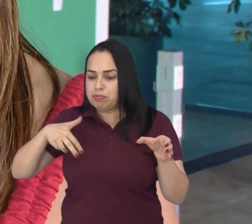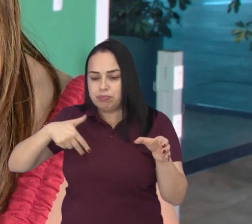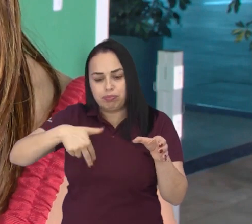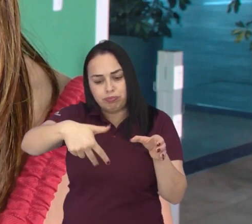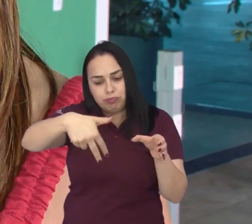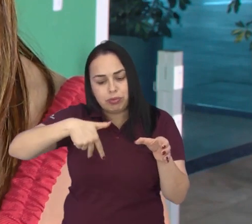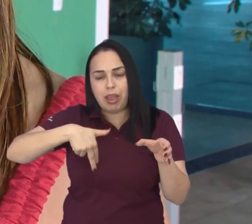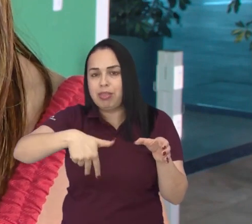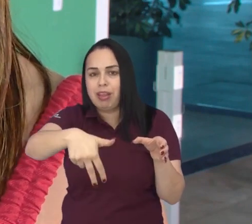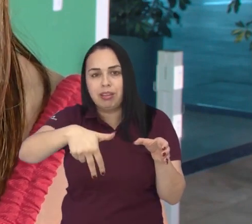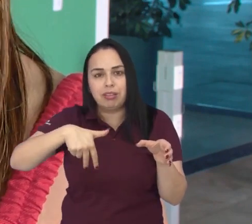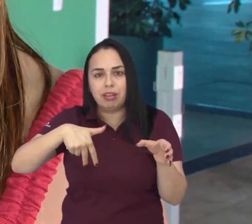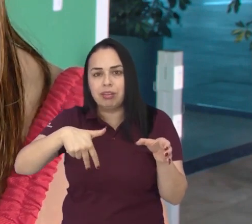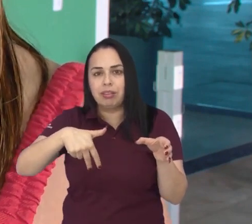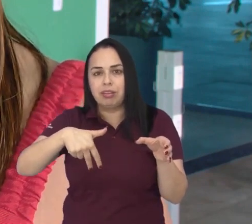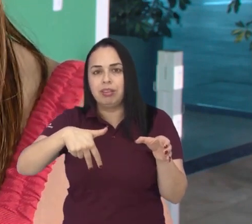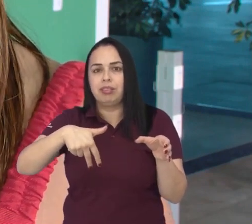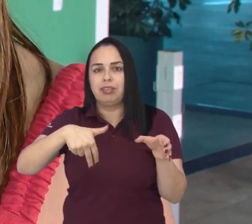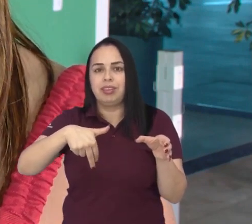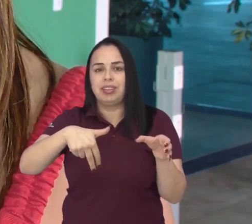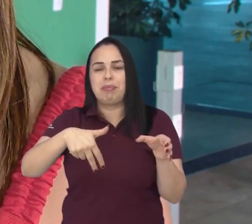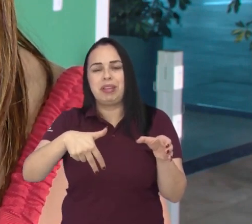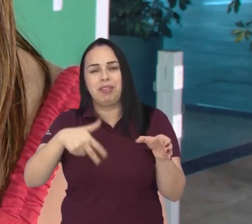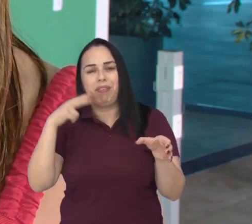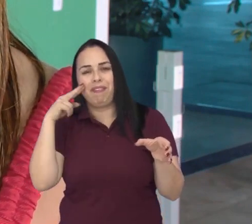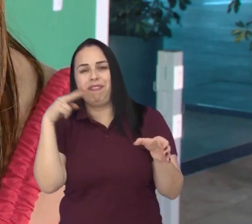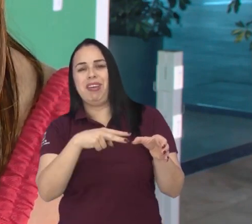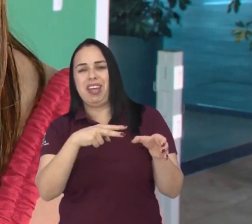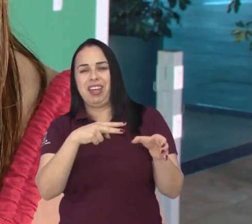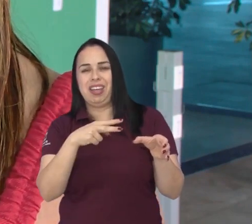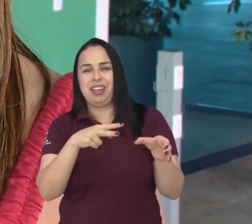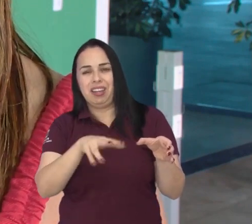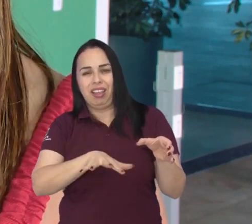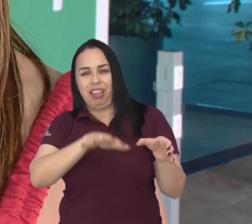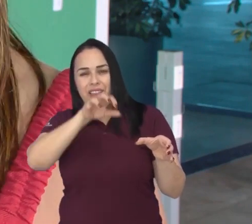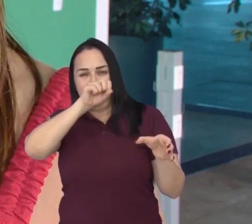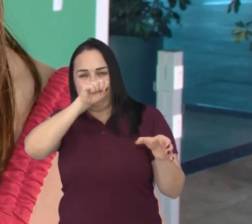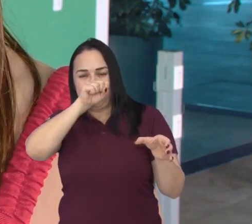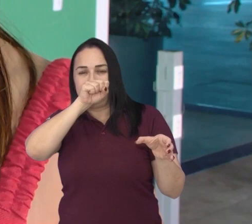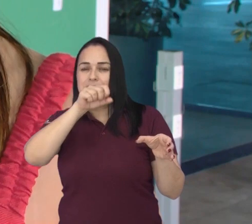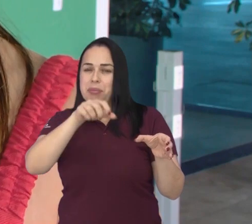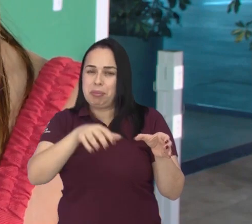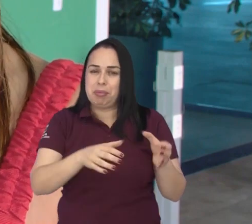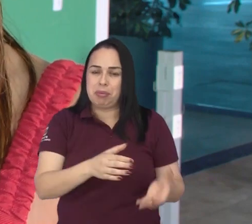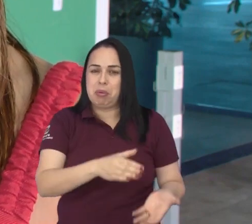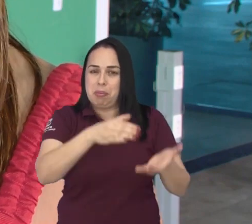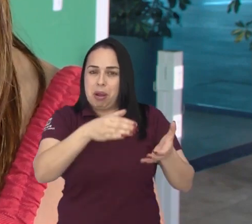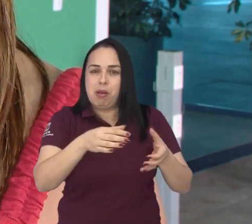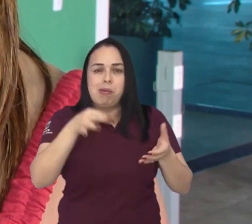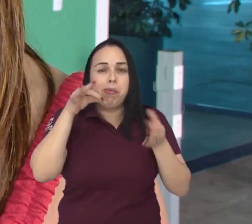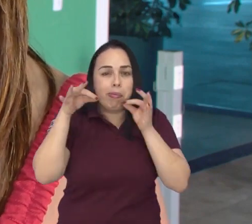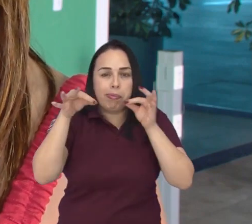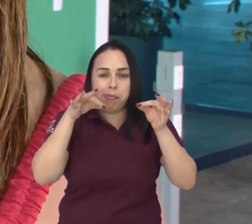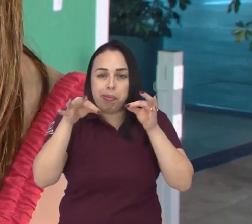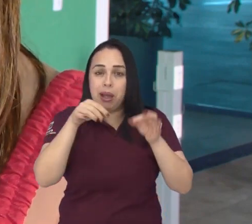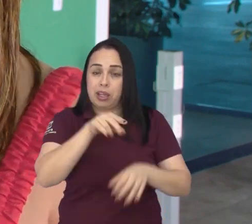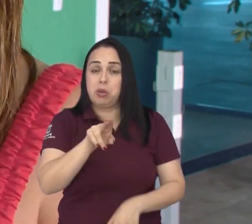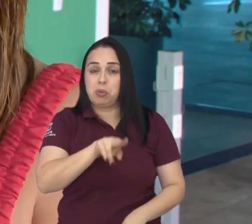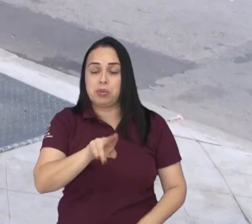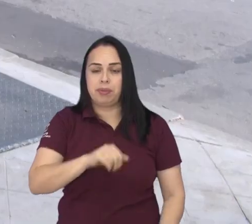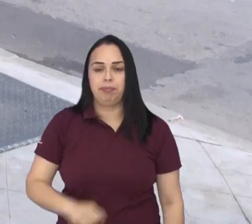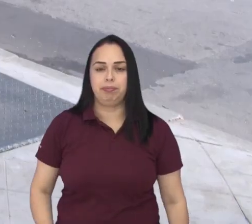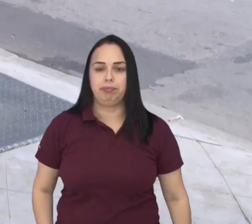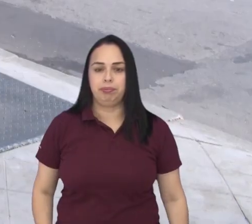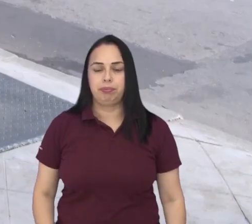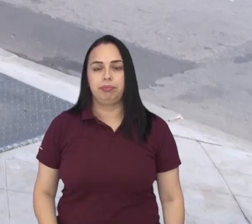nesse espaço público não esteja limitado à exposição de acondicionadores, sacos plásticos, normalmente no Brasil é muito